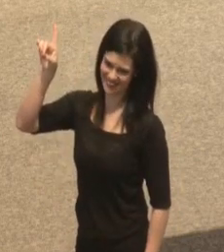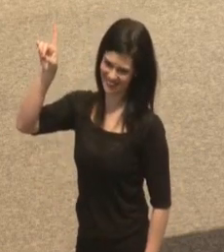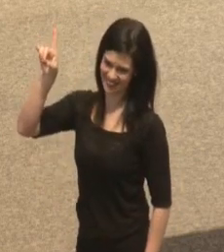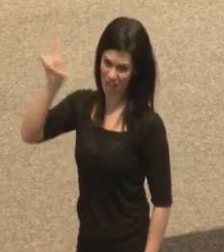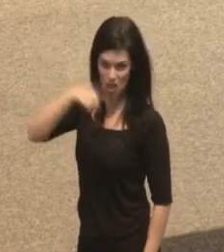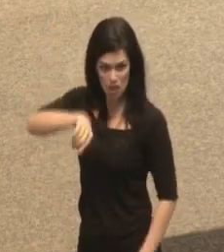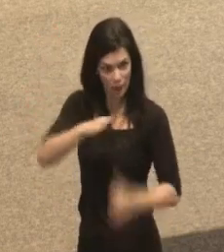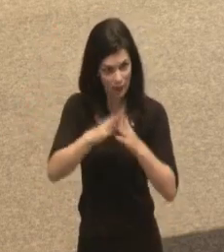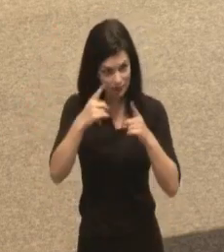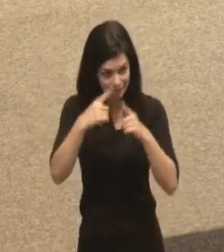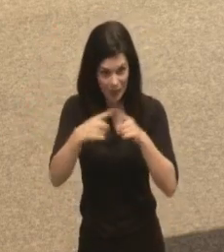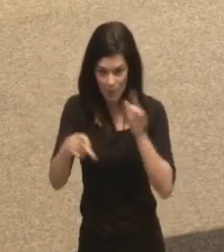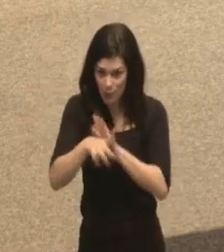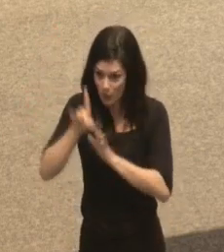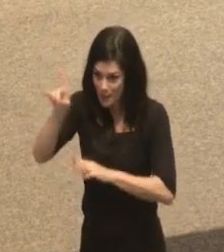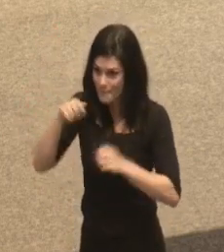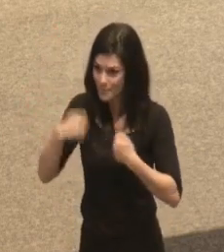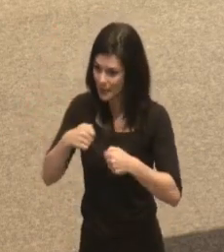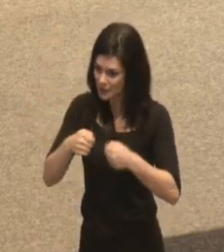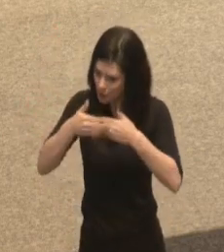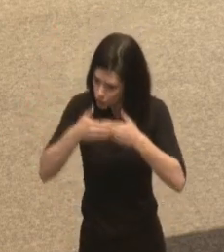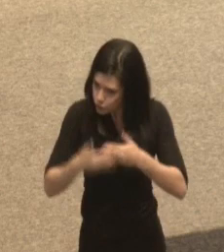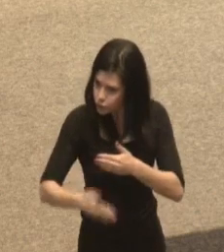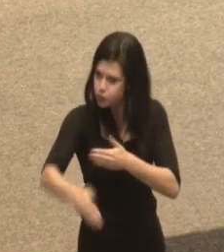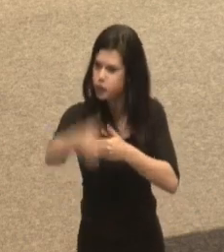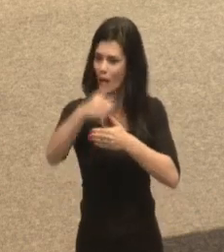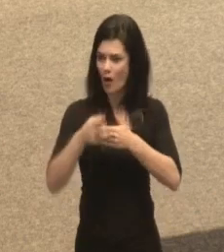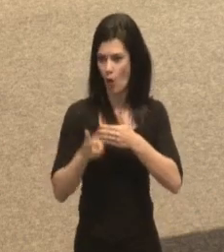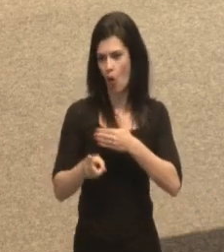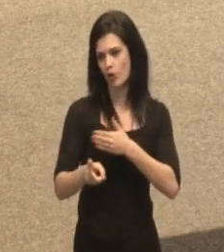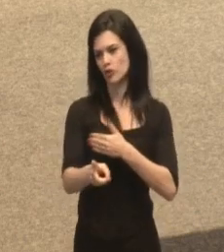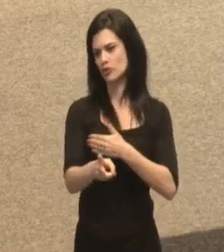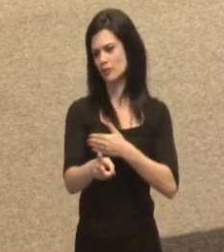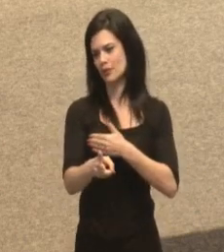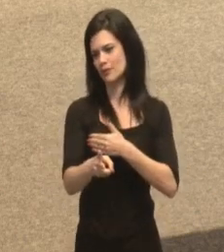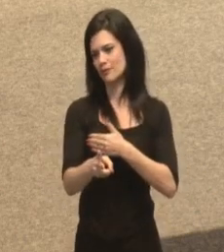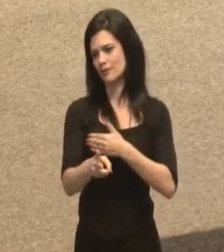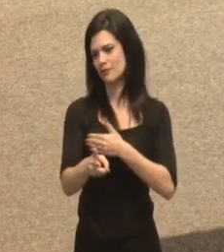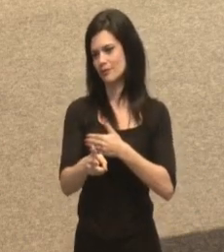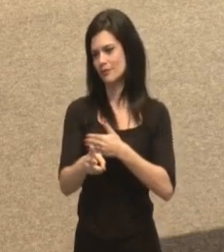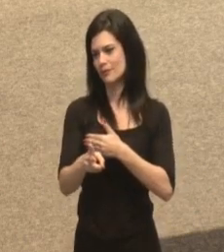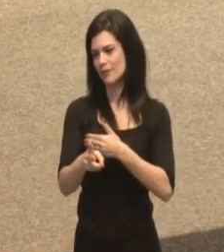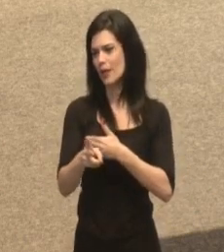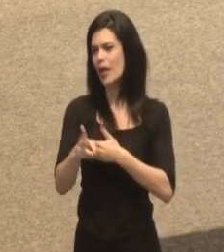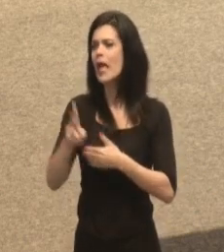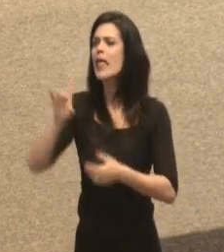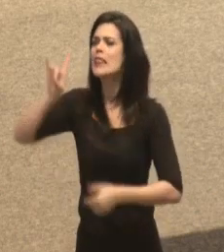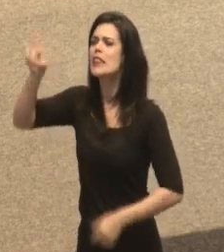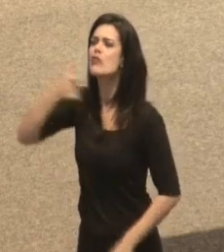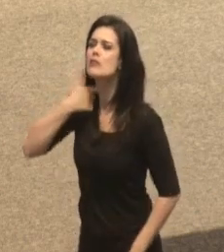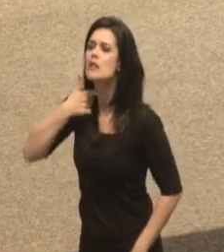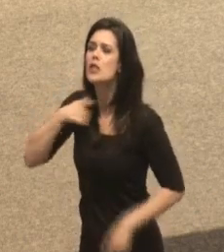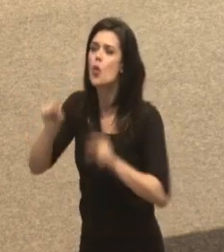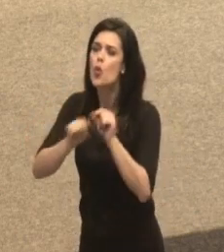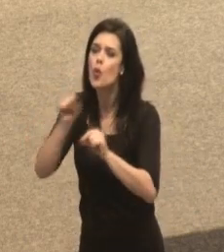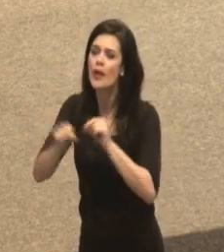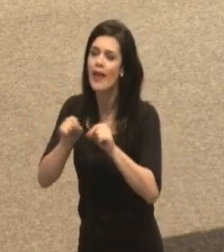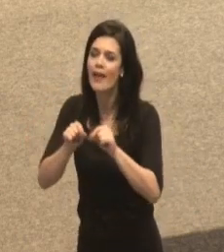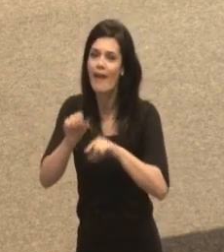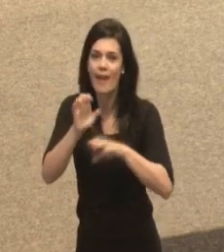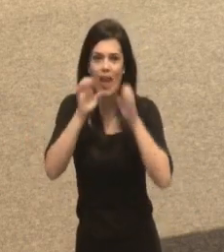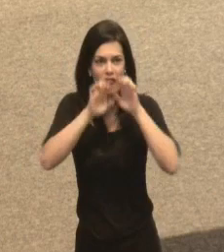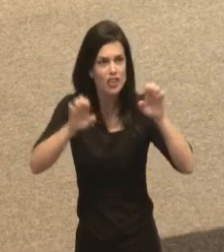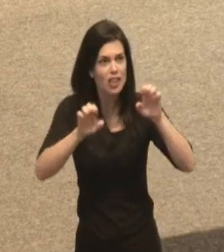avançar, pois a vontade dele é que todos, em todos os lugares de Jerusalém até os confins da terra,